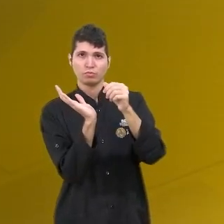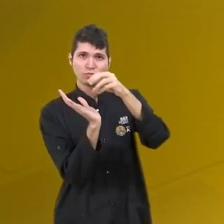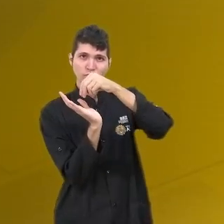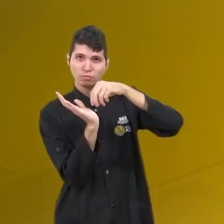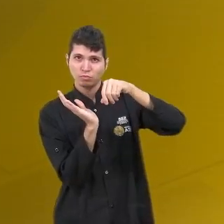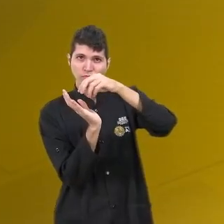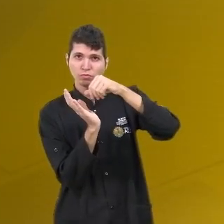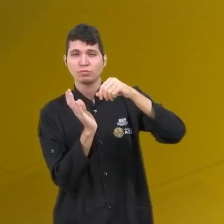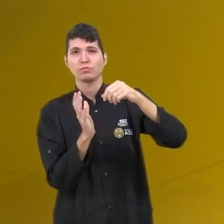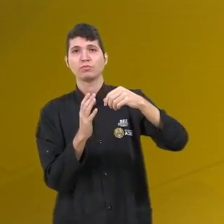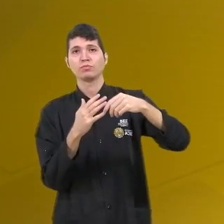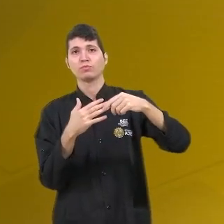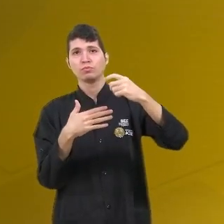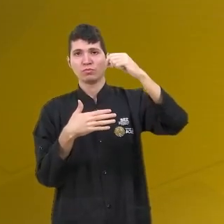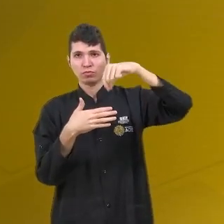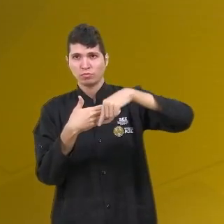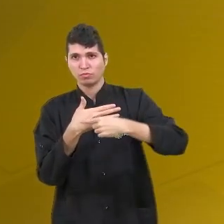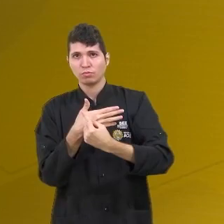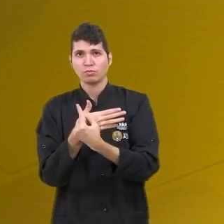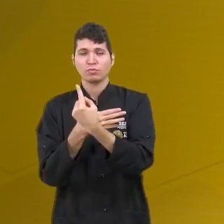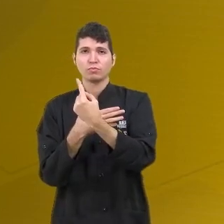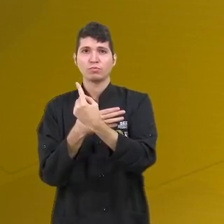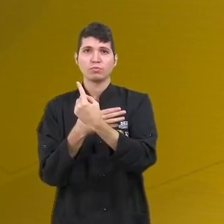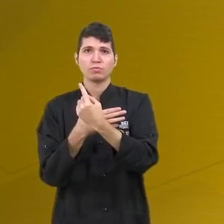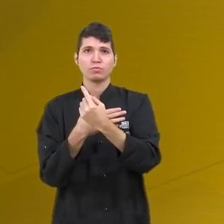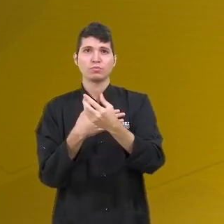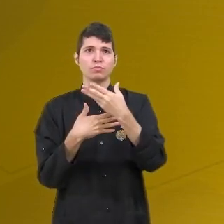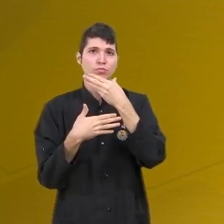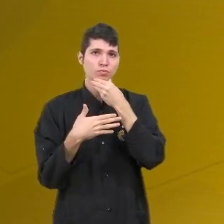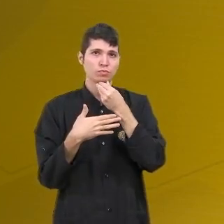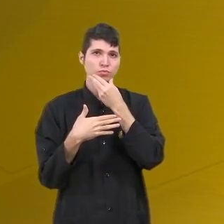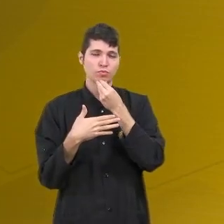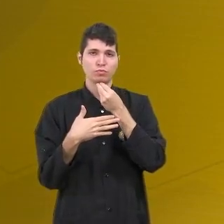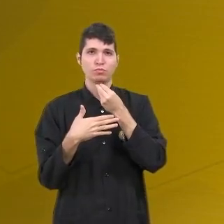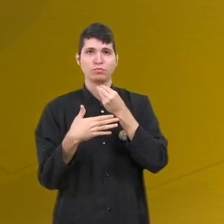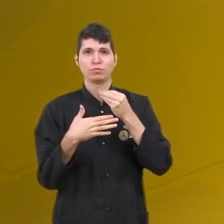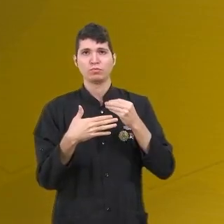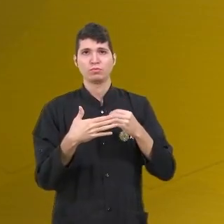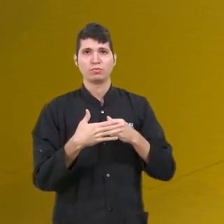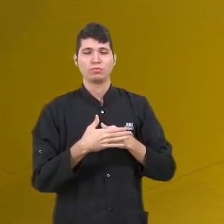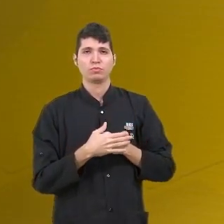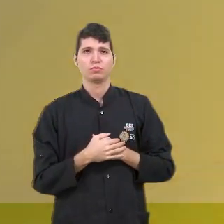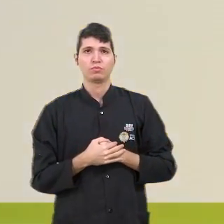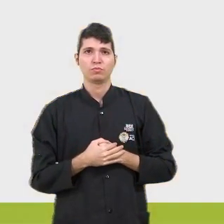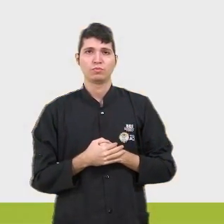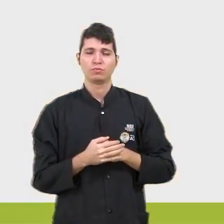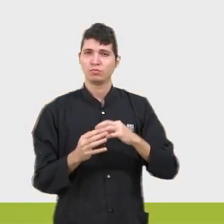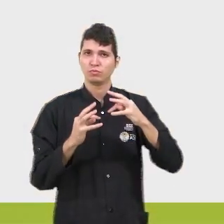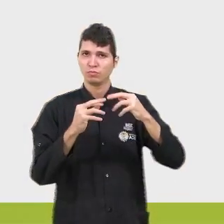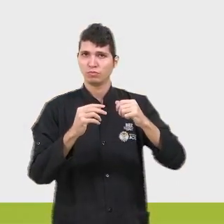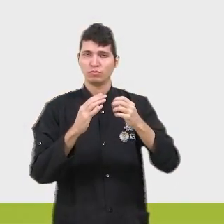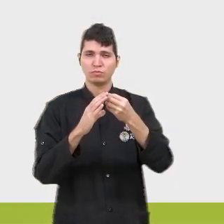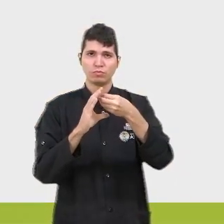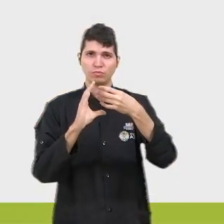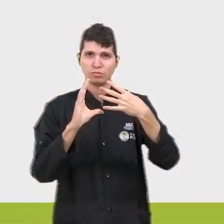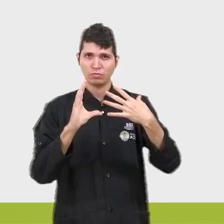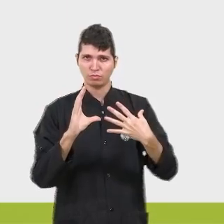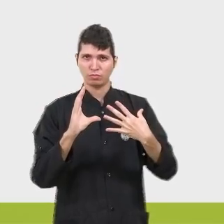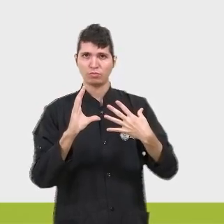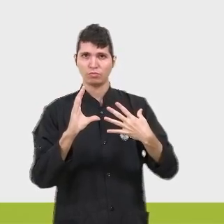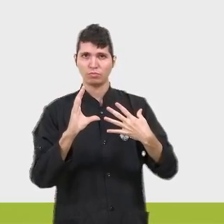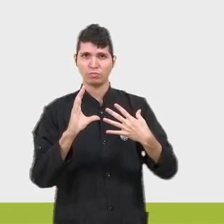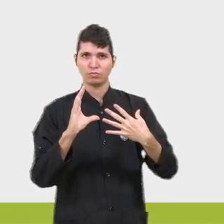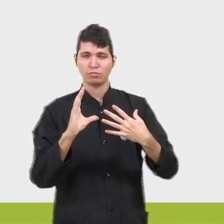do tubo polínico. E da semente, que continua lá nas angiospermas. Todas essas características, elas continuam